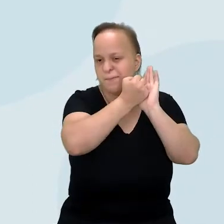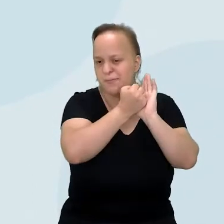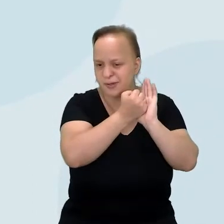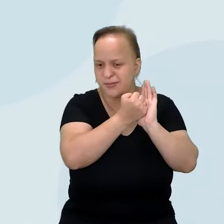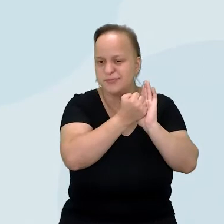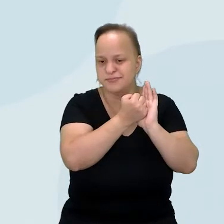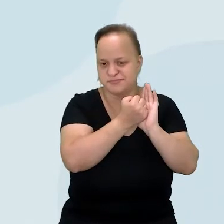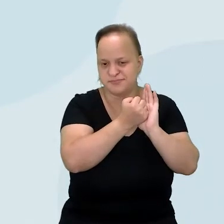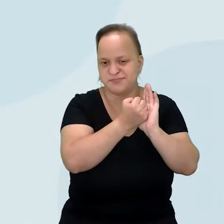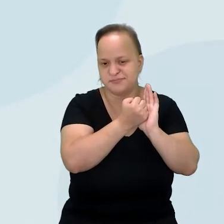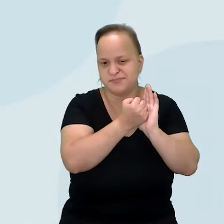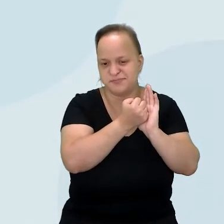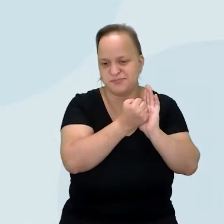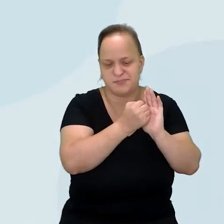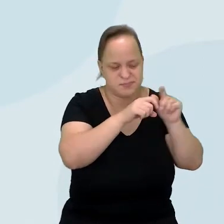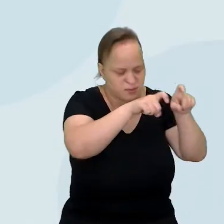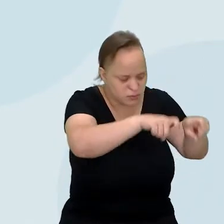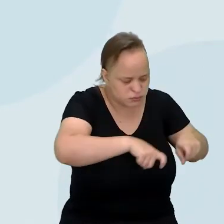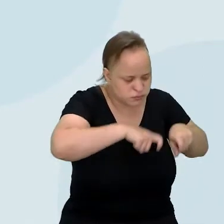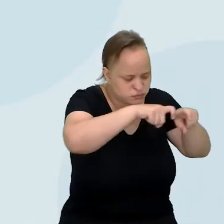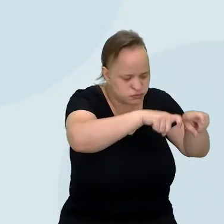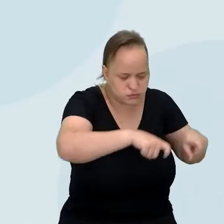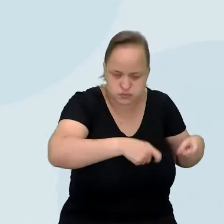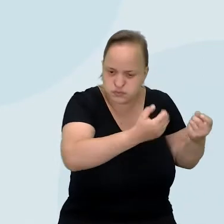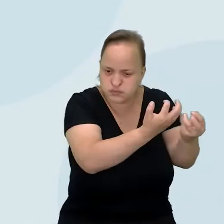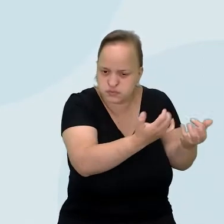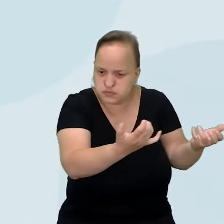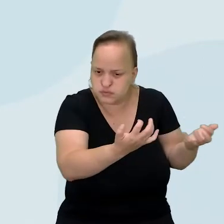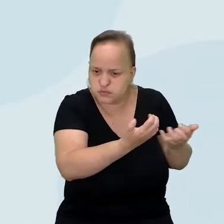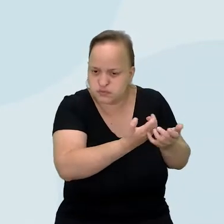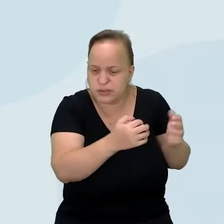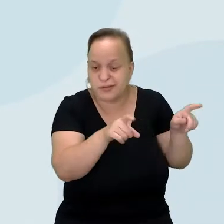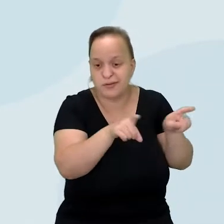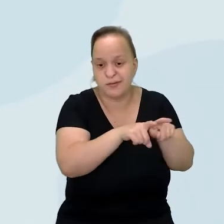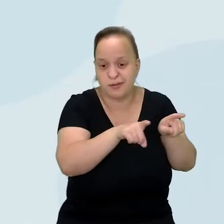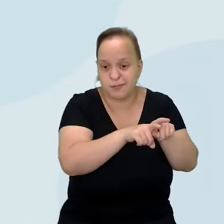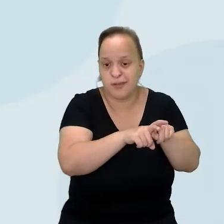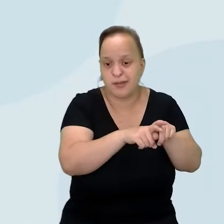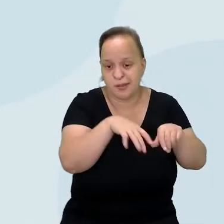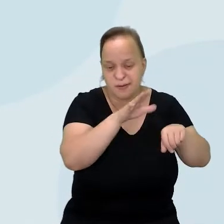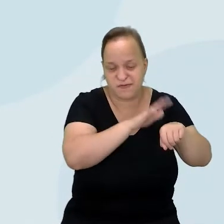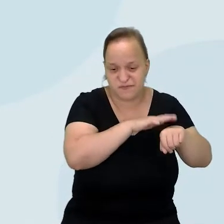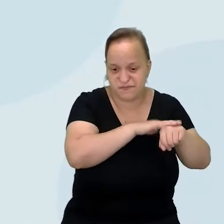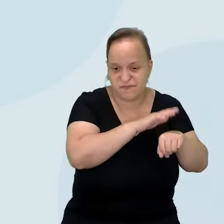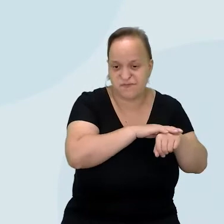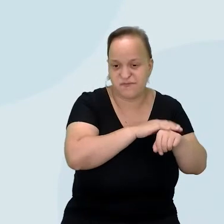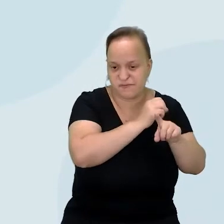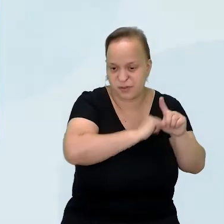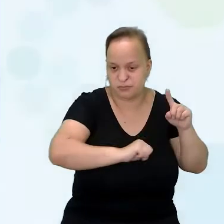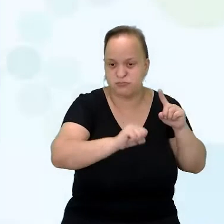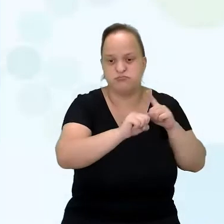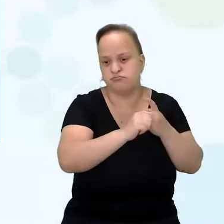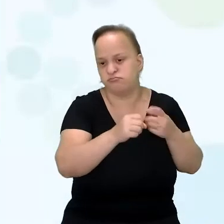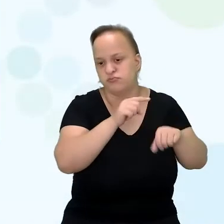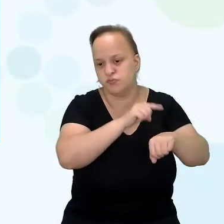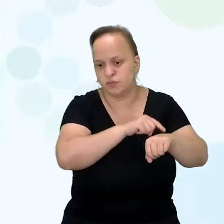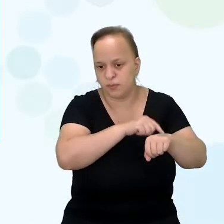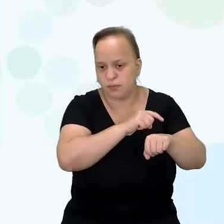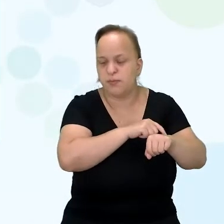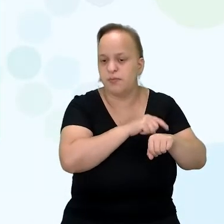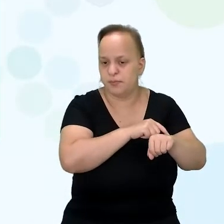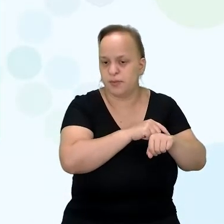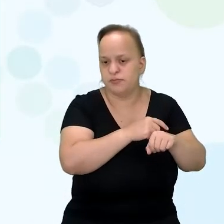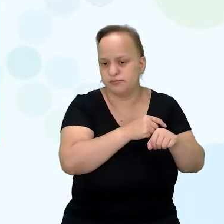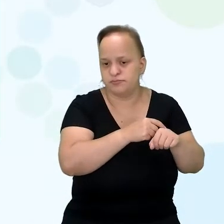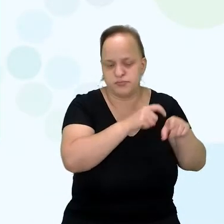de cultivar o solo e as práticas sociais tanto do cultivo e da